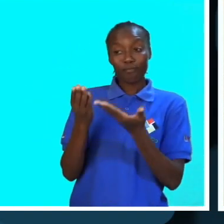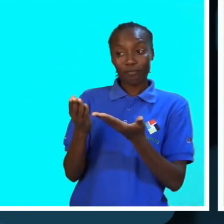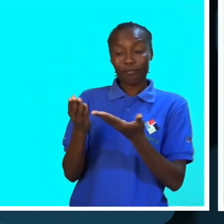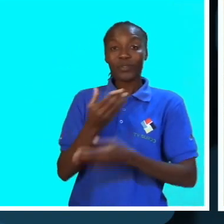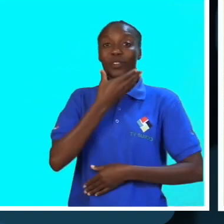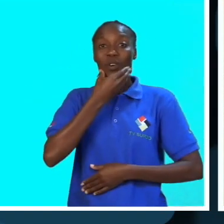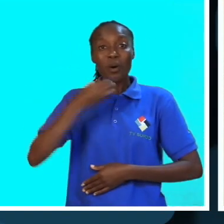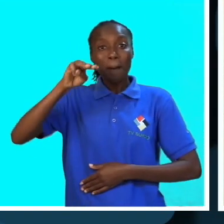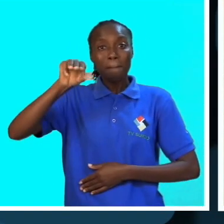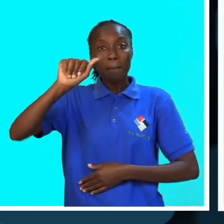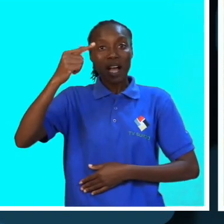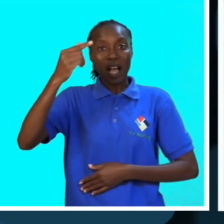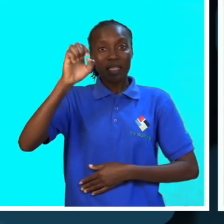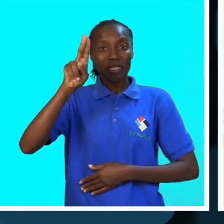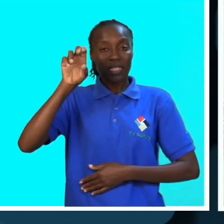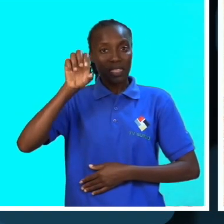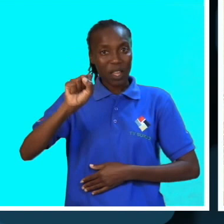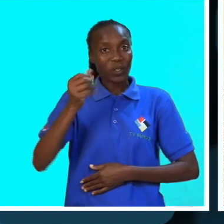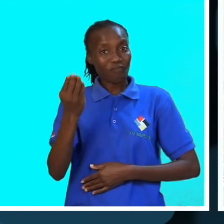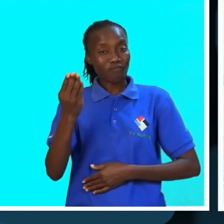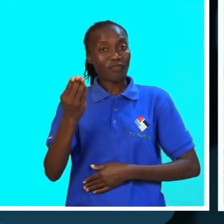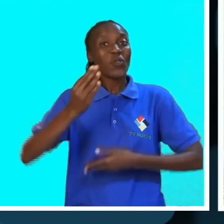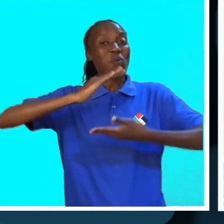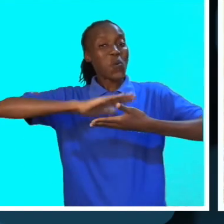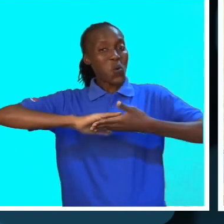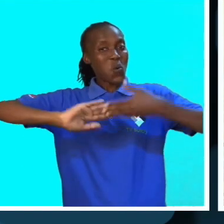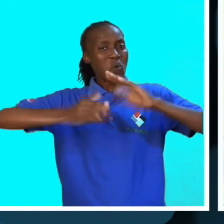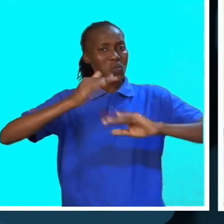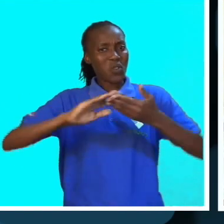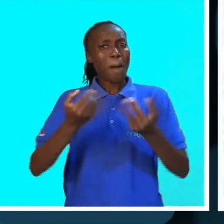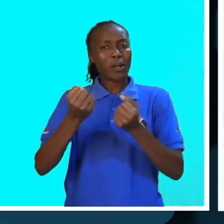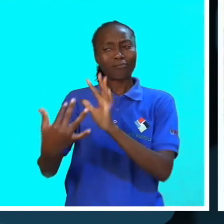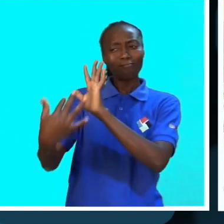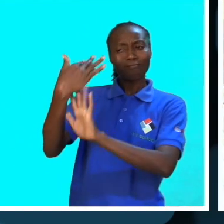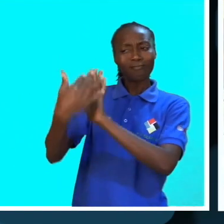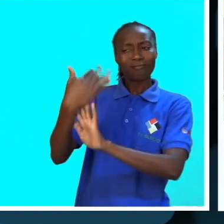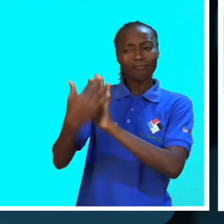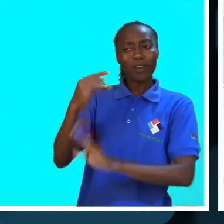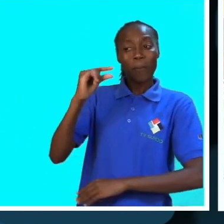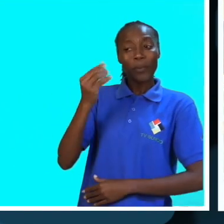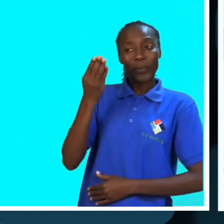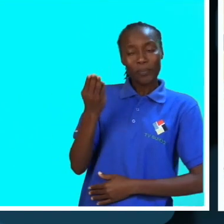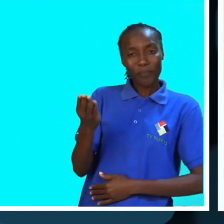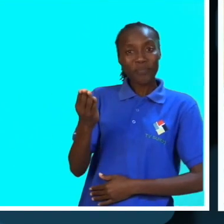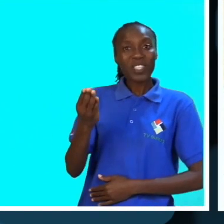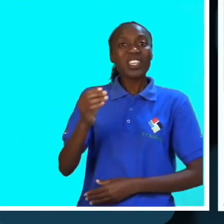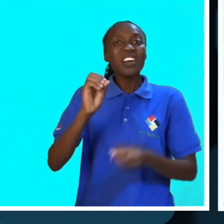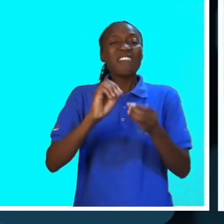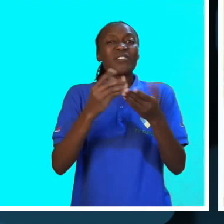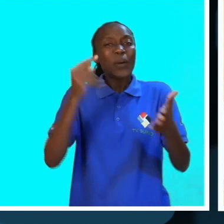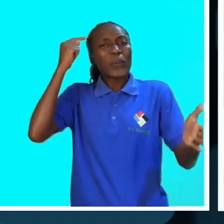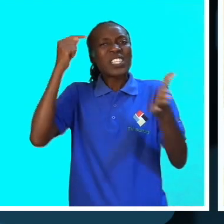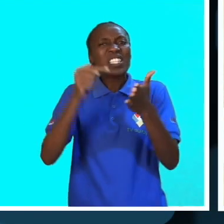Muito obrigado, Sr. Mateus Eriques, seu instrutor neste caso. Pode nos contar um